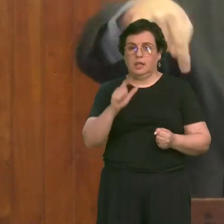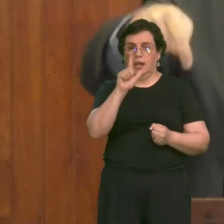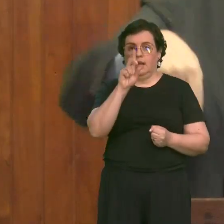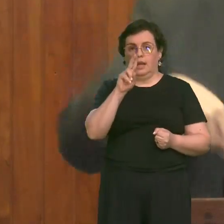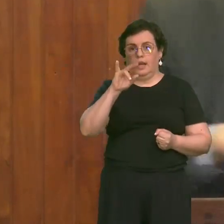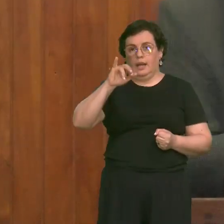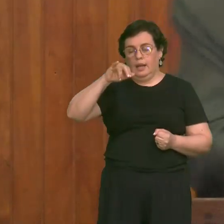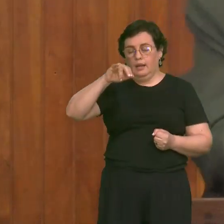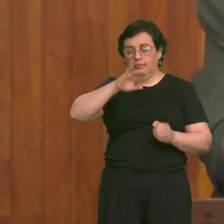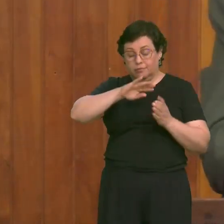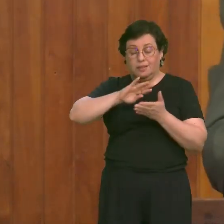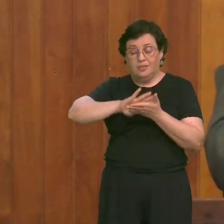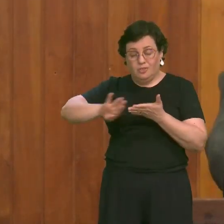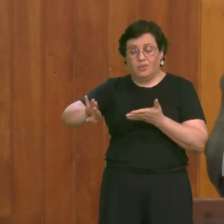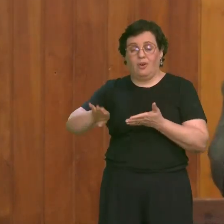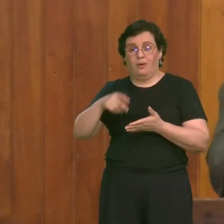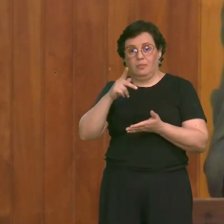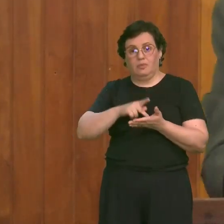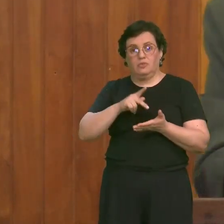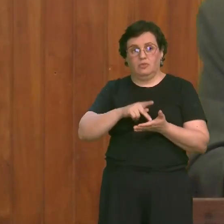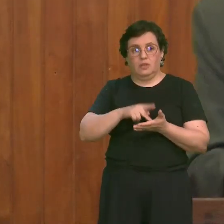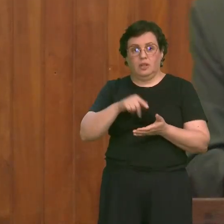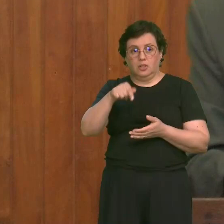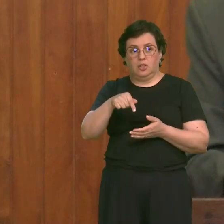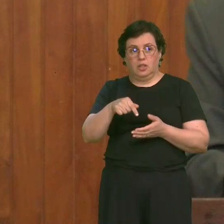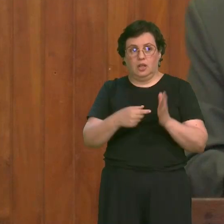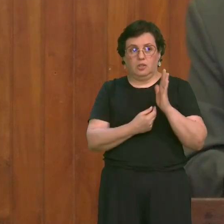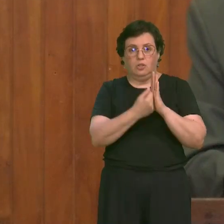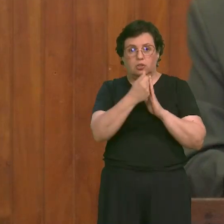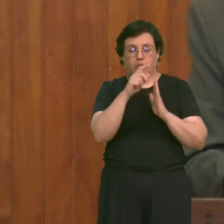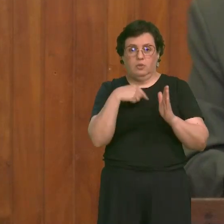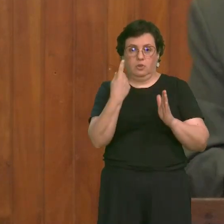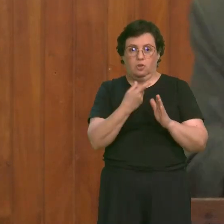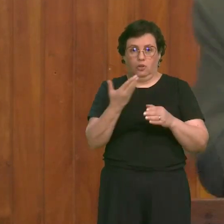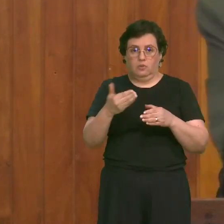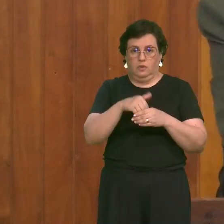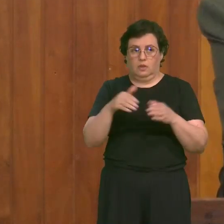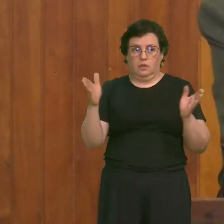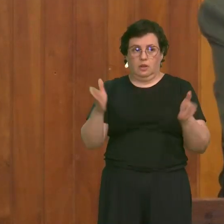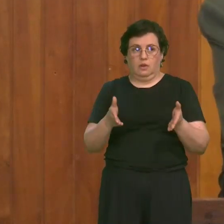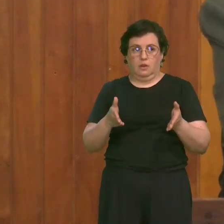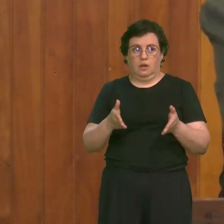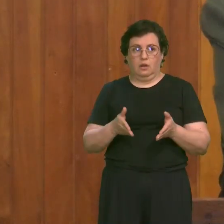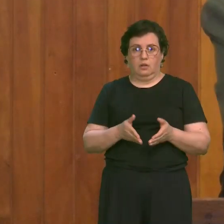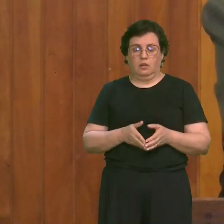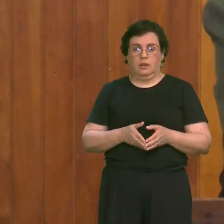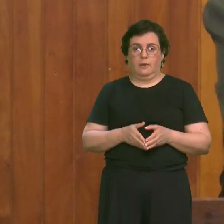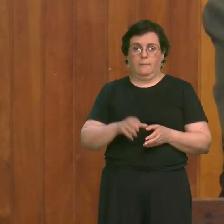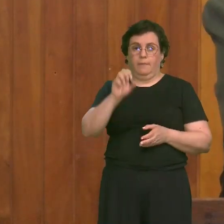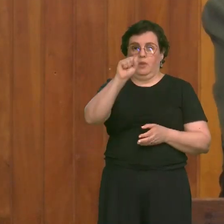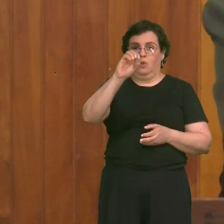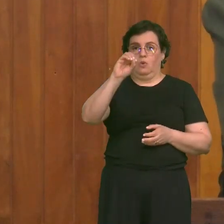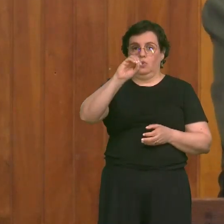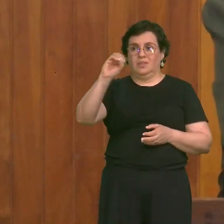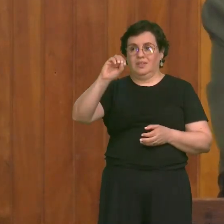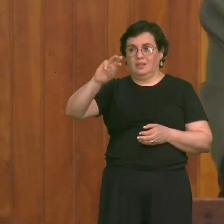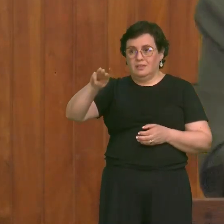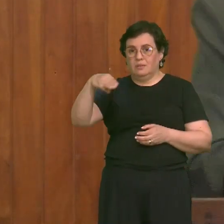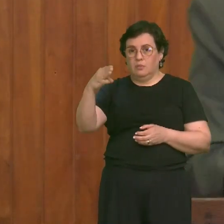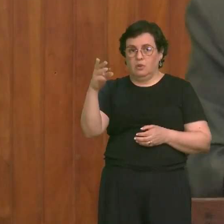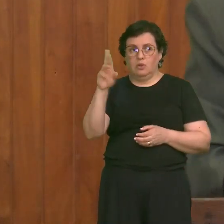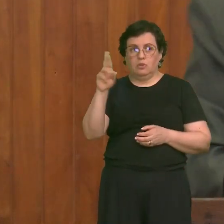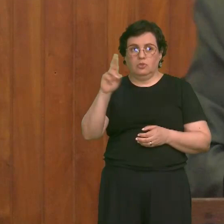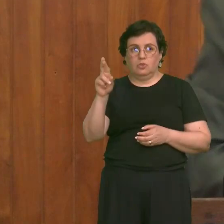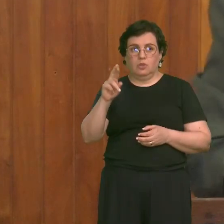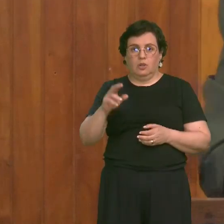que este orçamento que nós estamos voltando agora Vereador Danilo tá dando 800 milhões de reais de